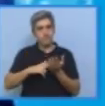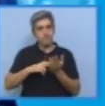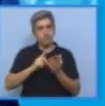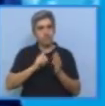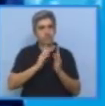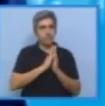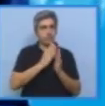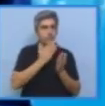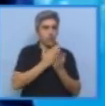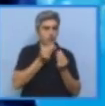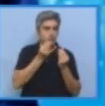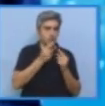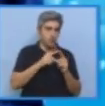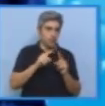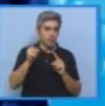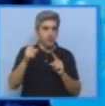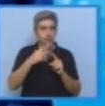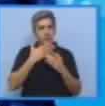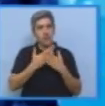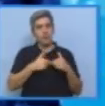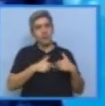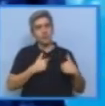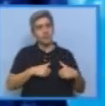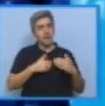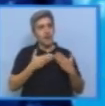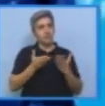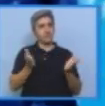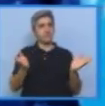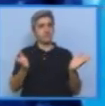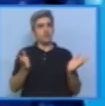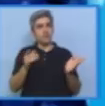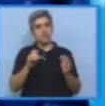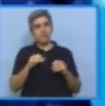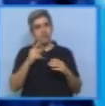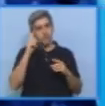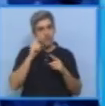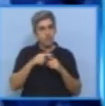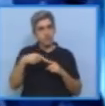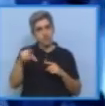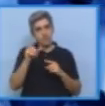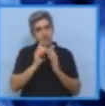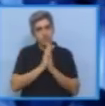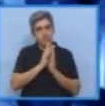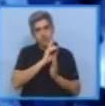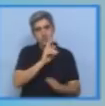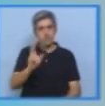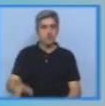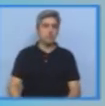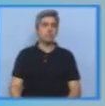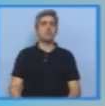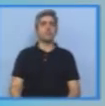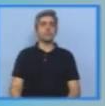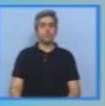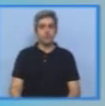seminário, e que nos abre o coração, porque realmente, em princípio, será para as paróquias que vamos ser enviados. Acredito que uma